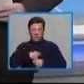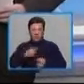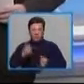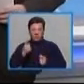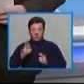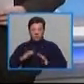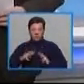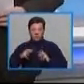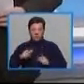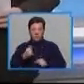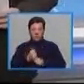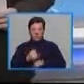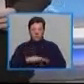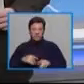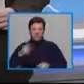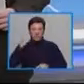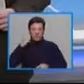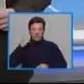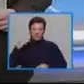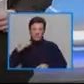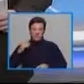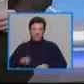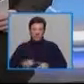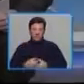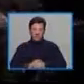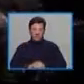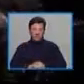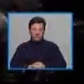o movimento Fazer Ouvir o Porto.